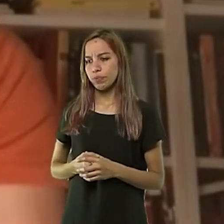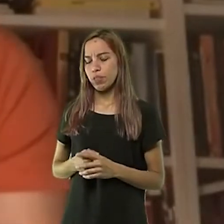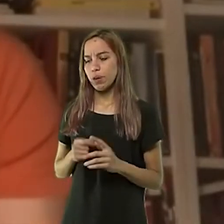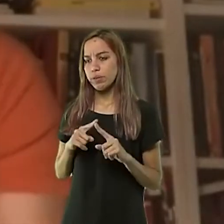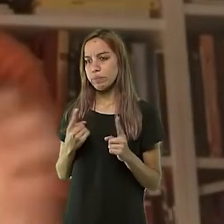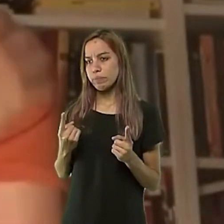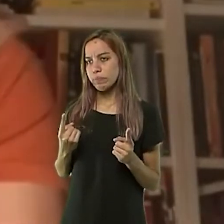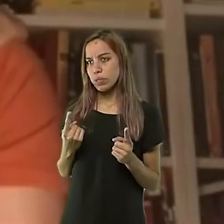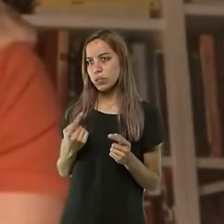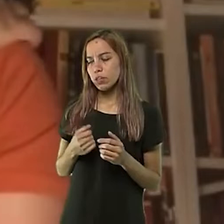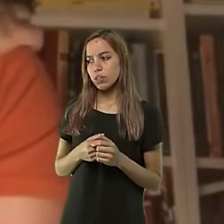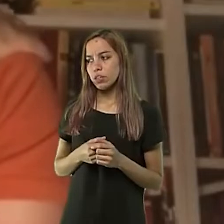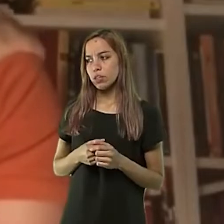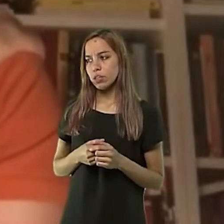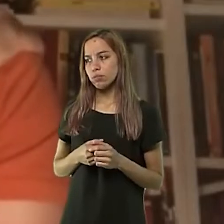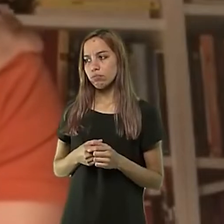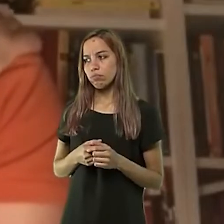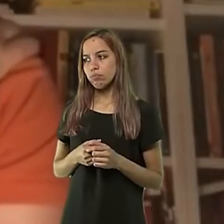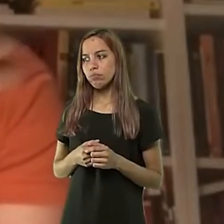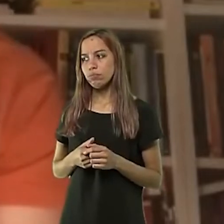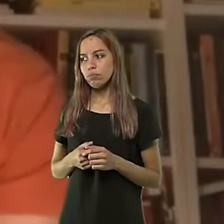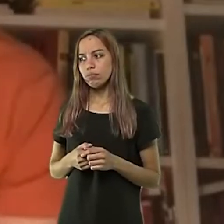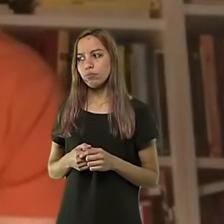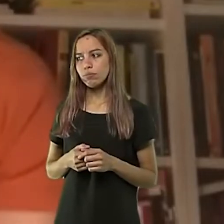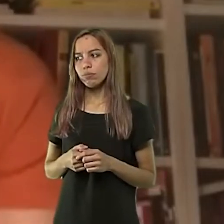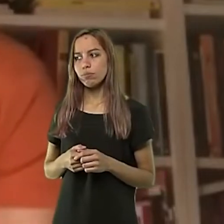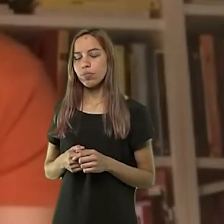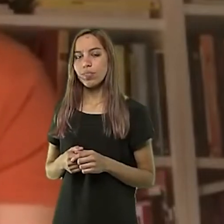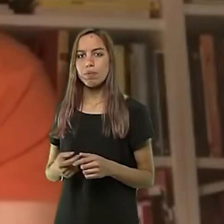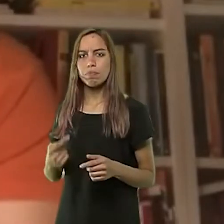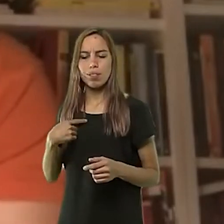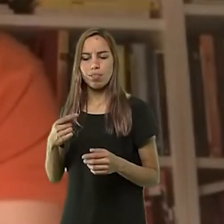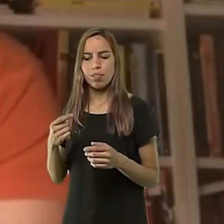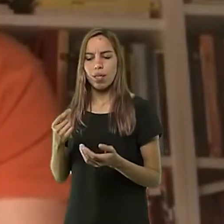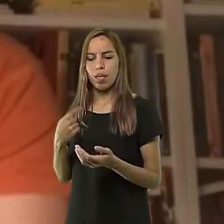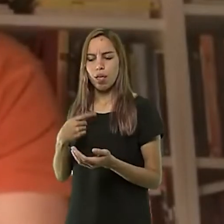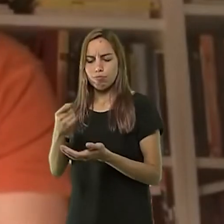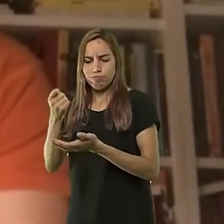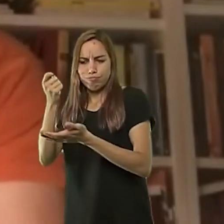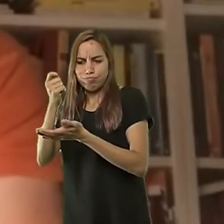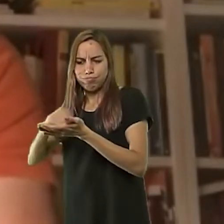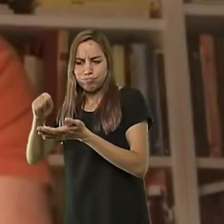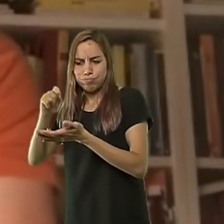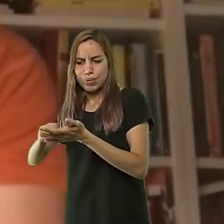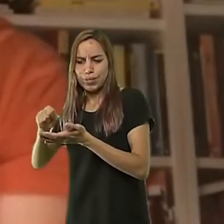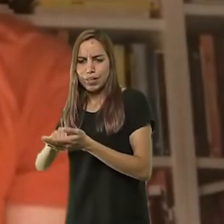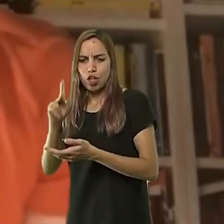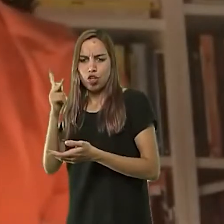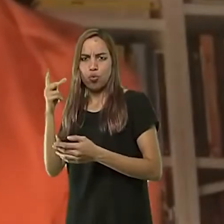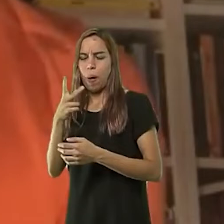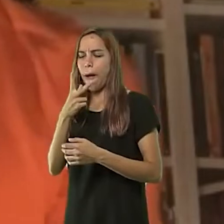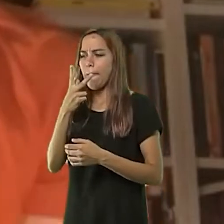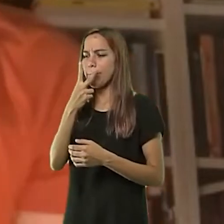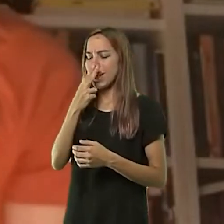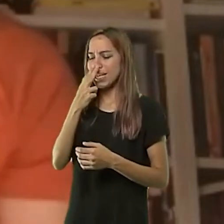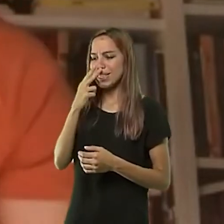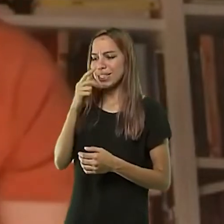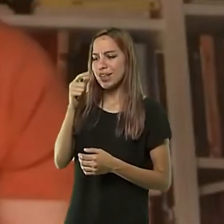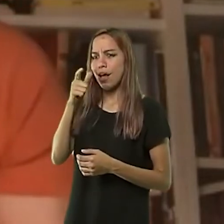mas este será talvez o menos conhecido dos 3, mas tem uma história de vida curiosa. Foi também o que